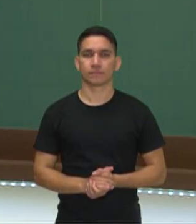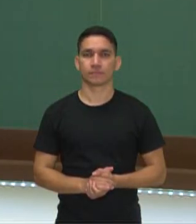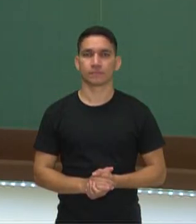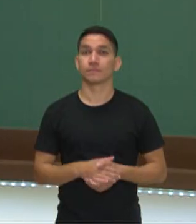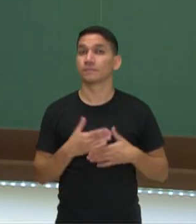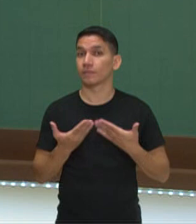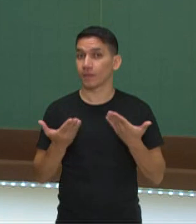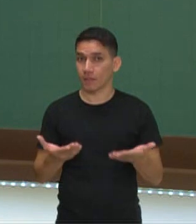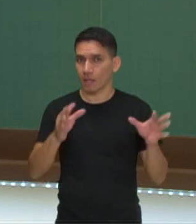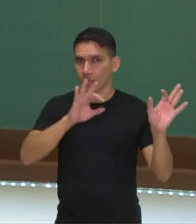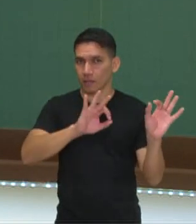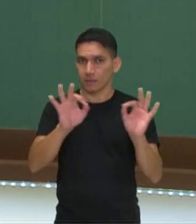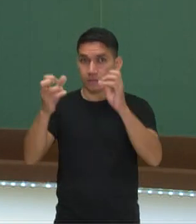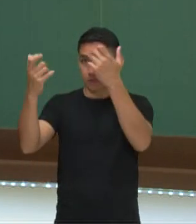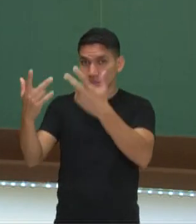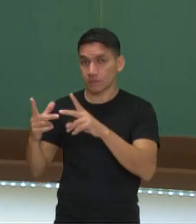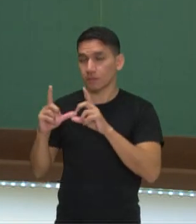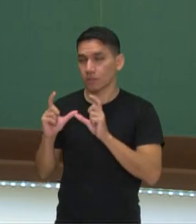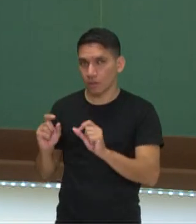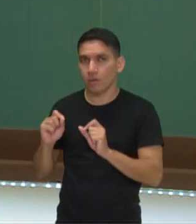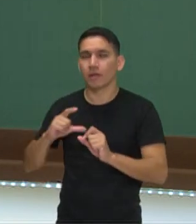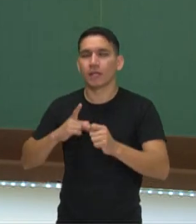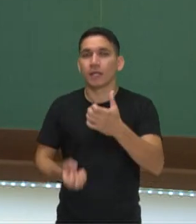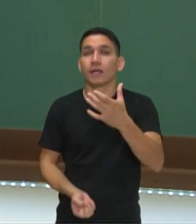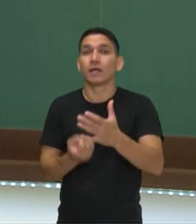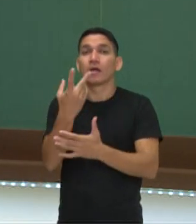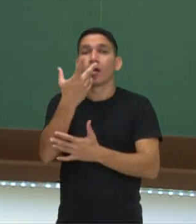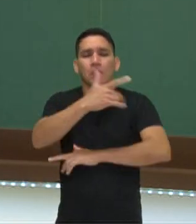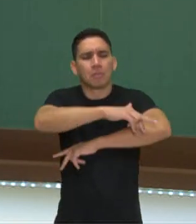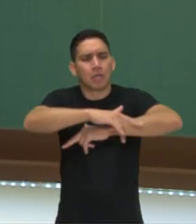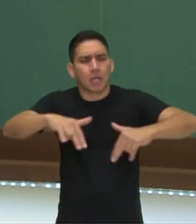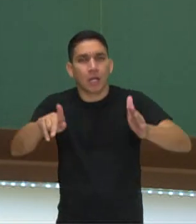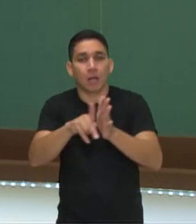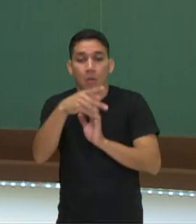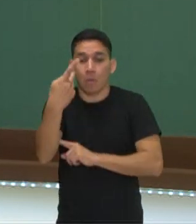Então, nesse vídeo, nós falamos sobre a formação étnica do